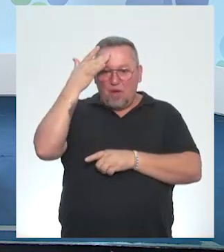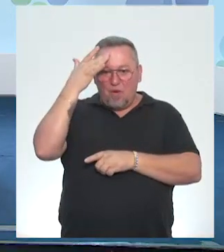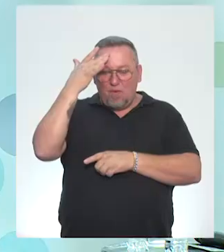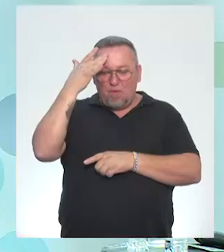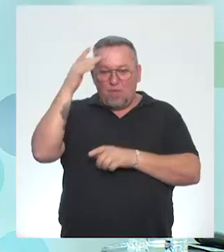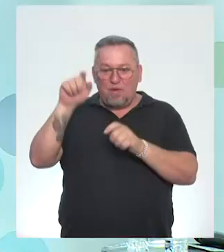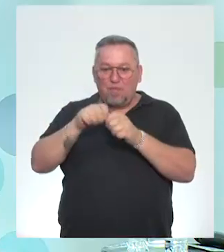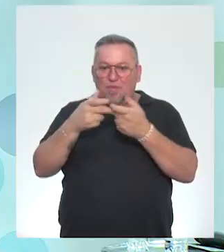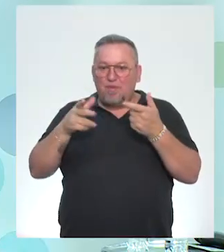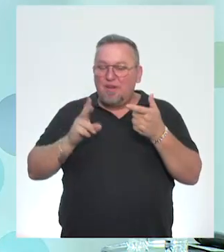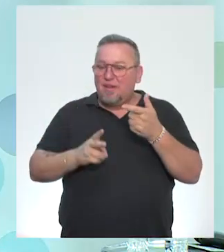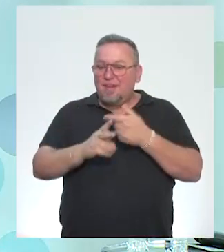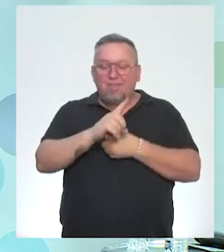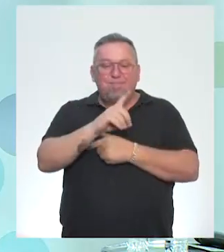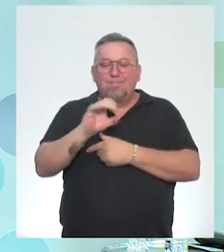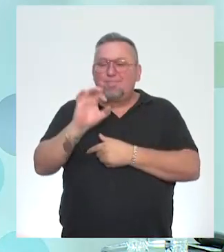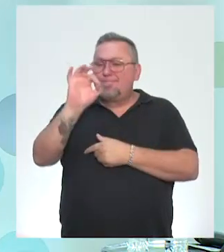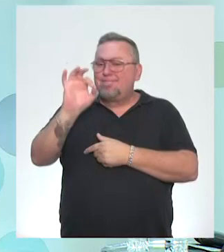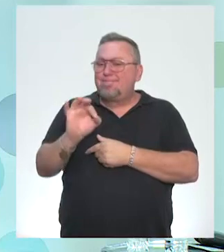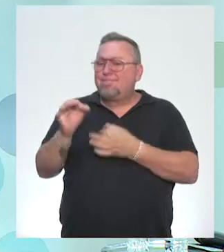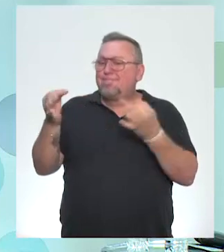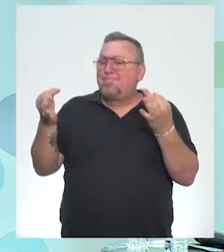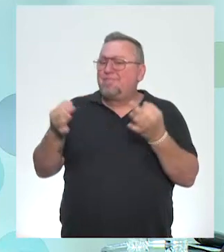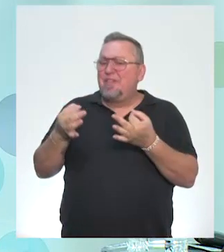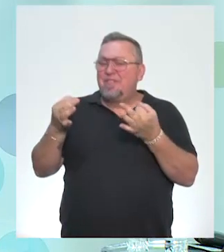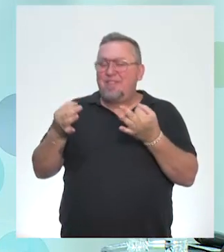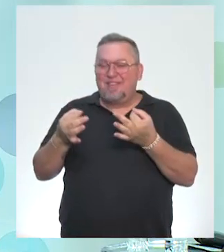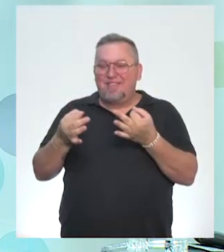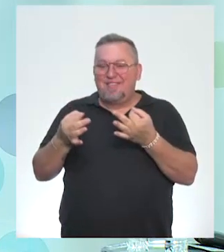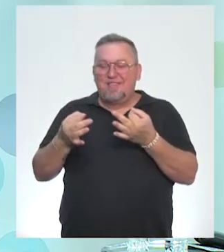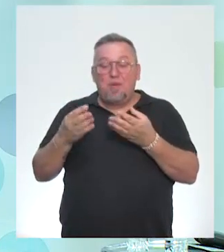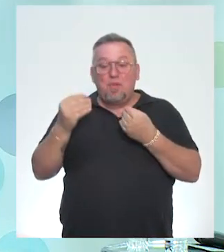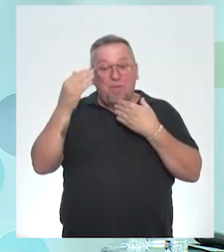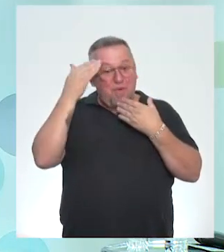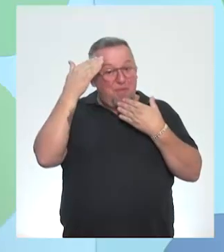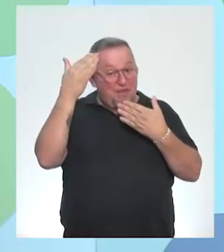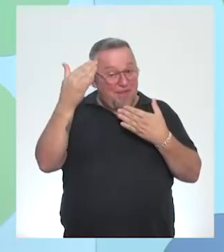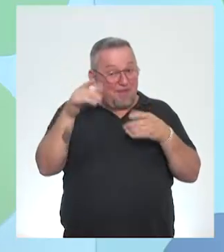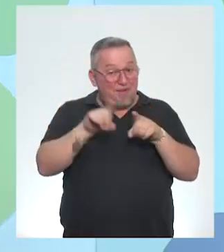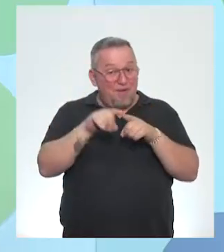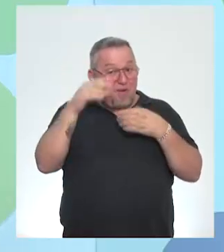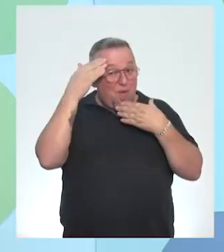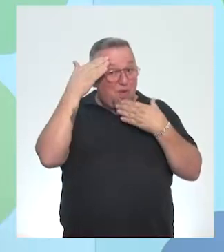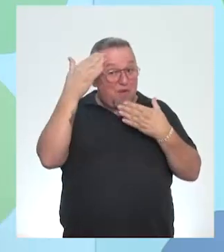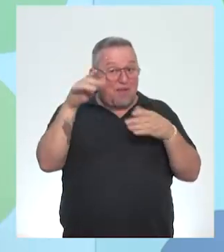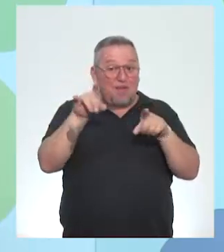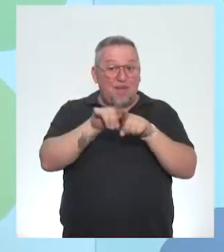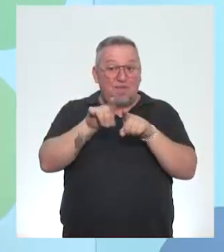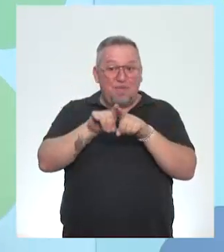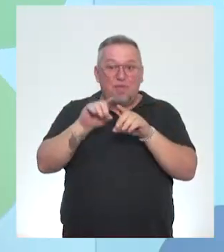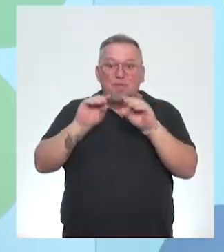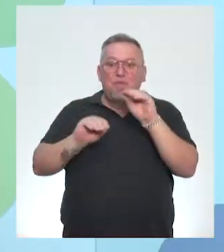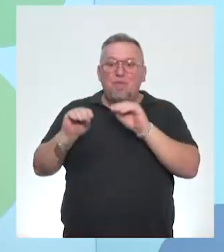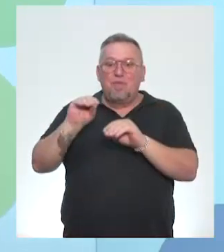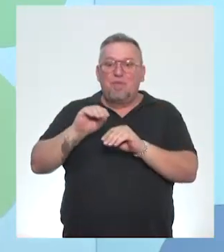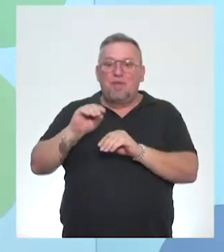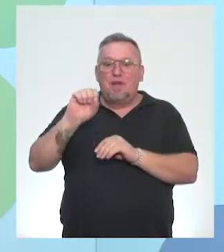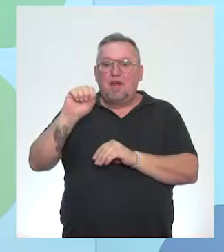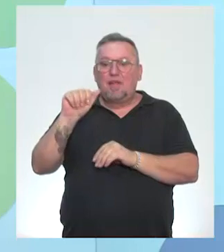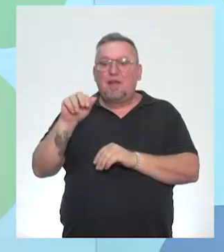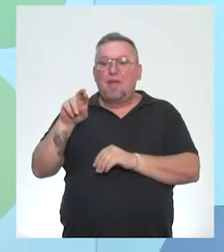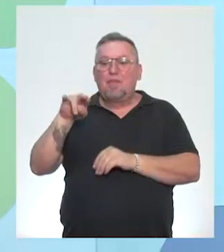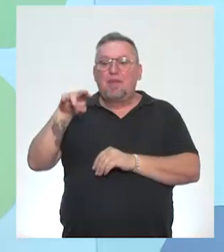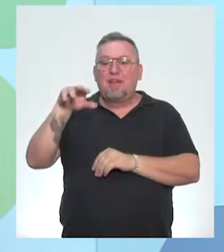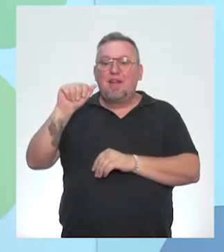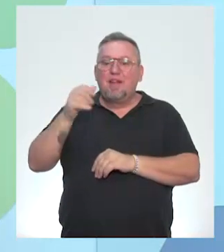da produção, sempre fazendo tudo caminho redondinho. Vivi, muito obrigado. Obrigada, Osmar. Queria deixar um beijo aqui para a aluna Sabrina, que